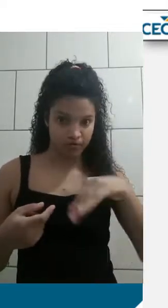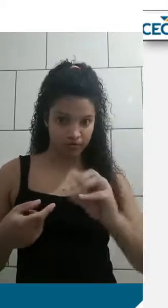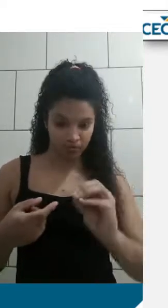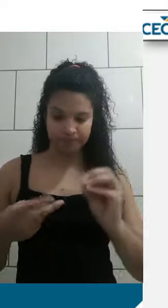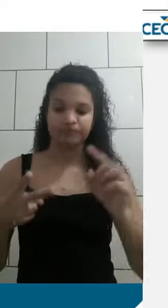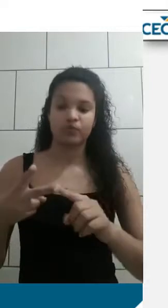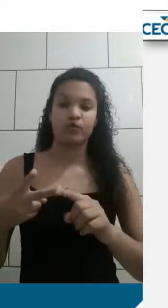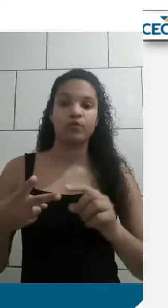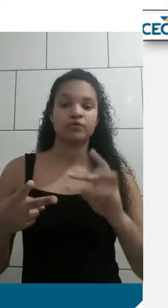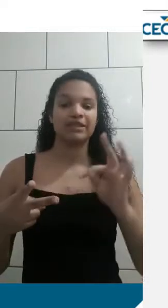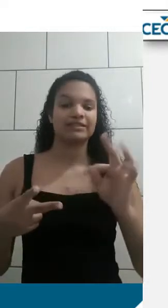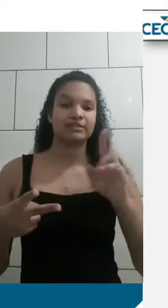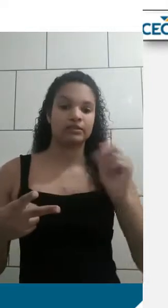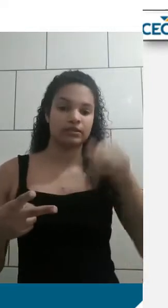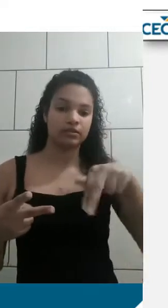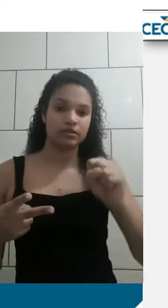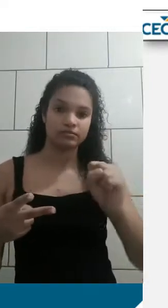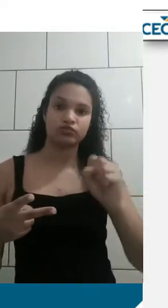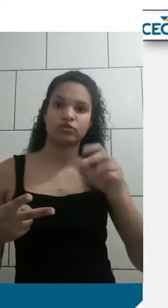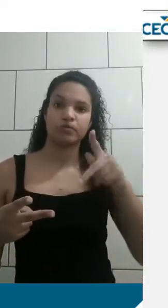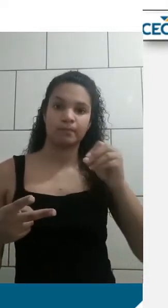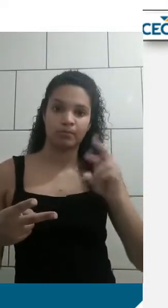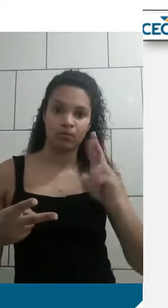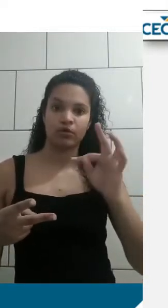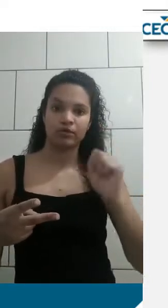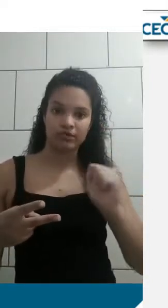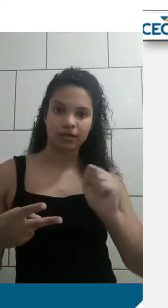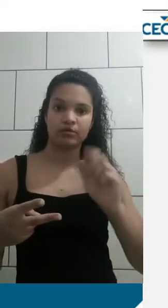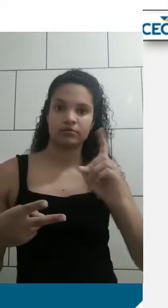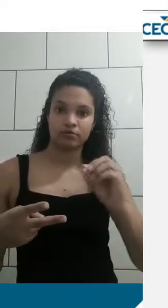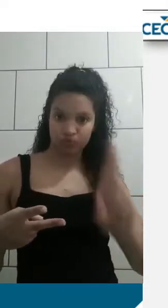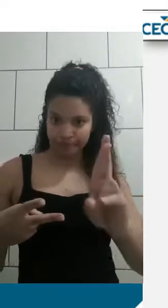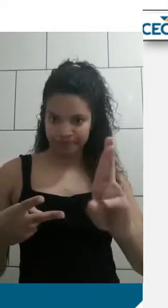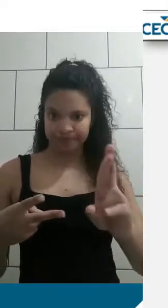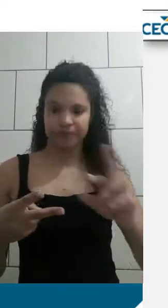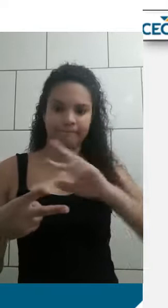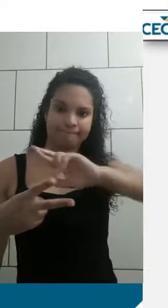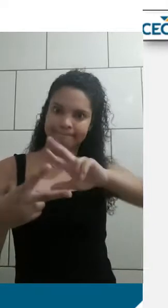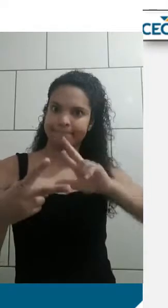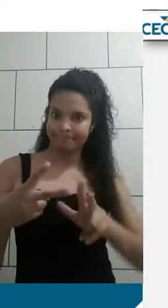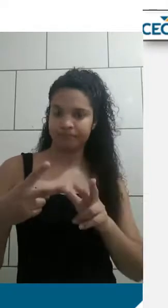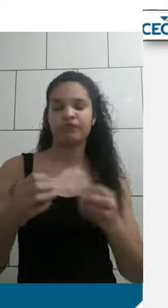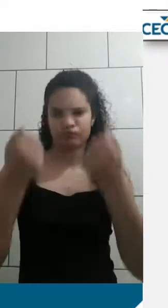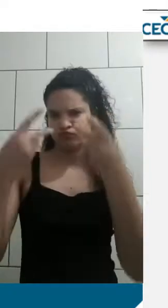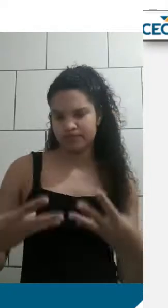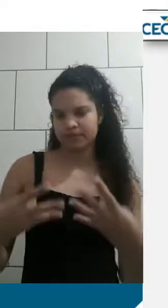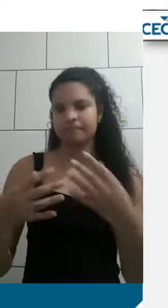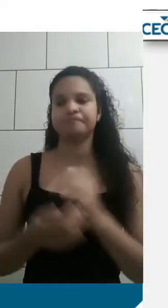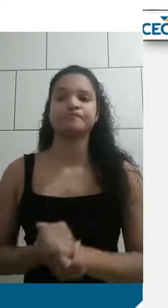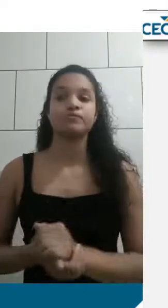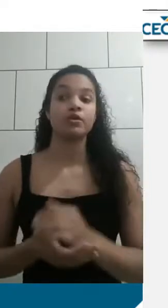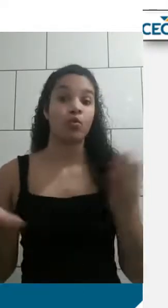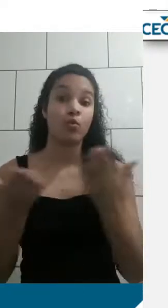processo de tradução, que culmina com a formação de moléculas de proteína. E esse processo é que a gente vai estudar